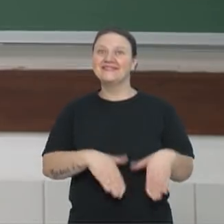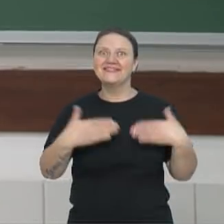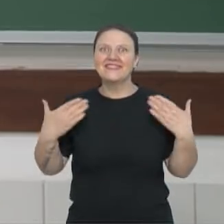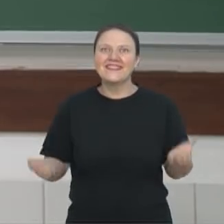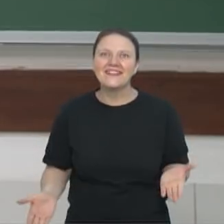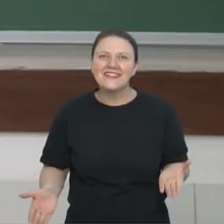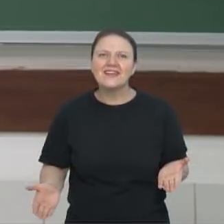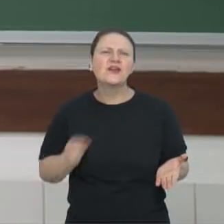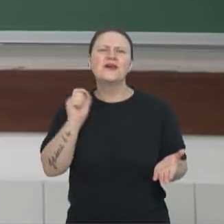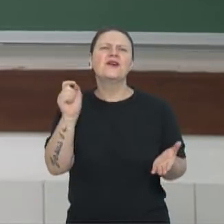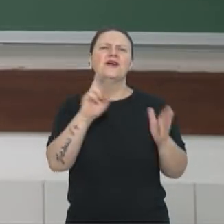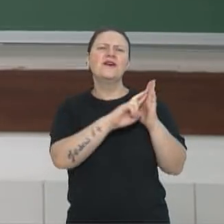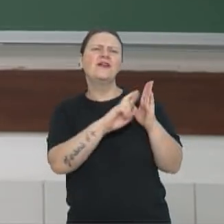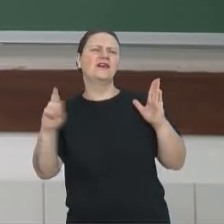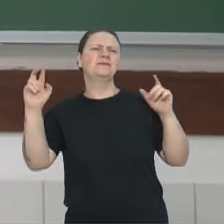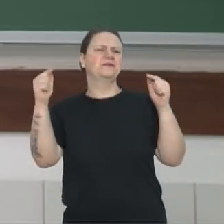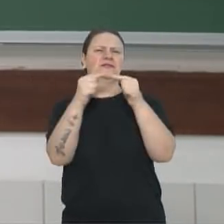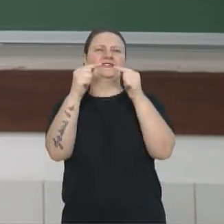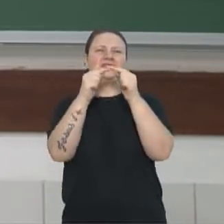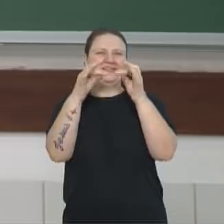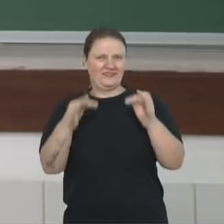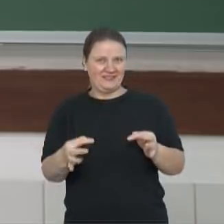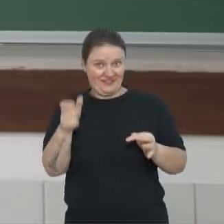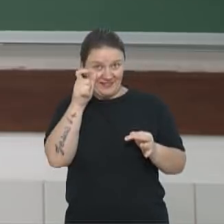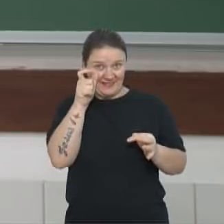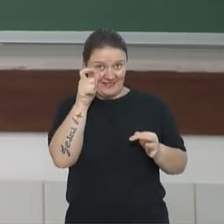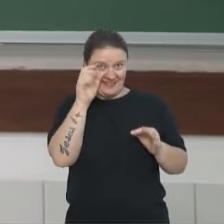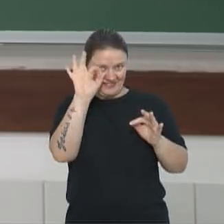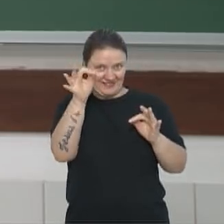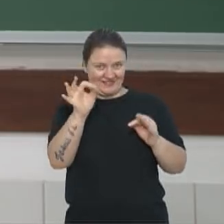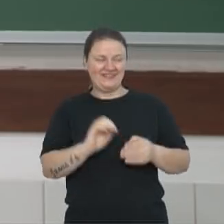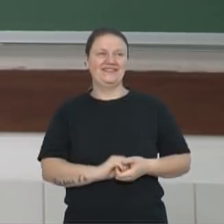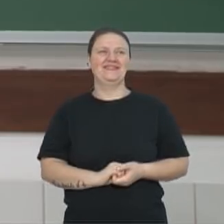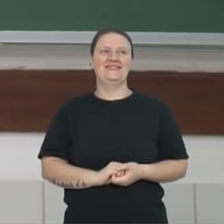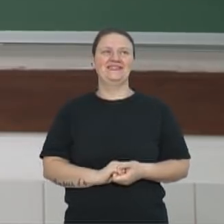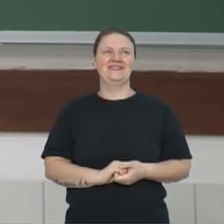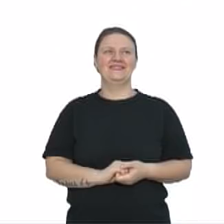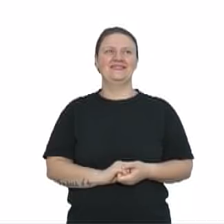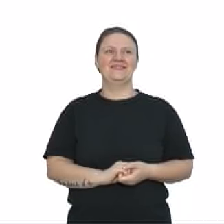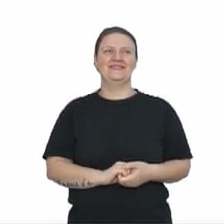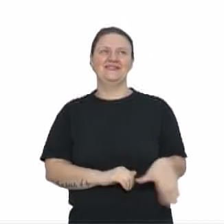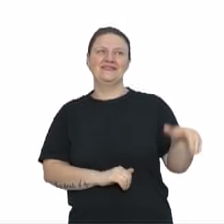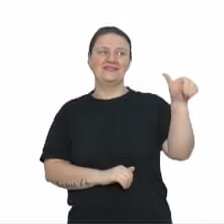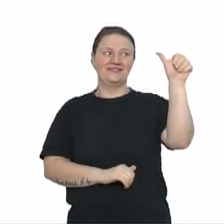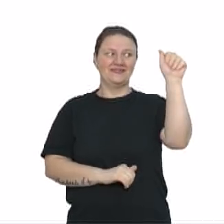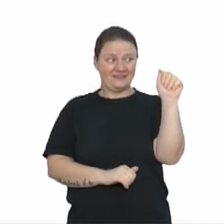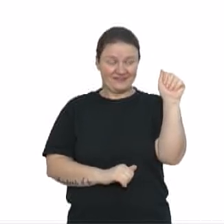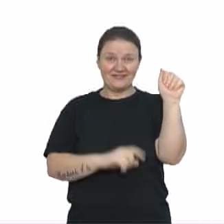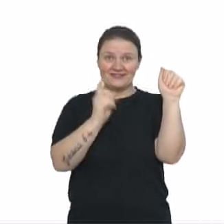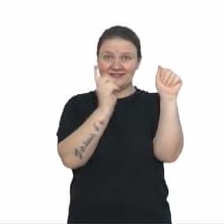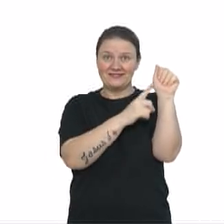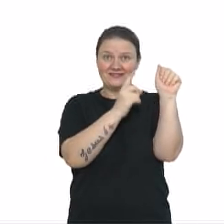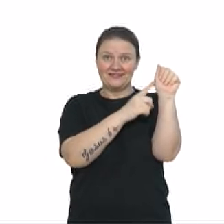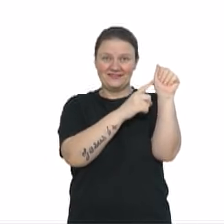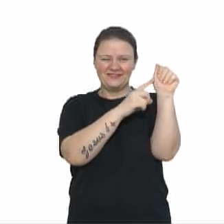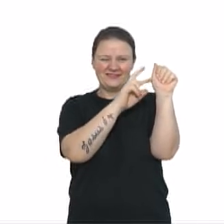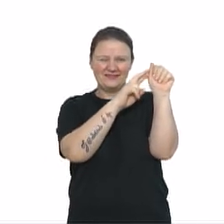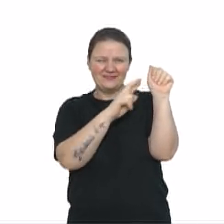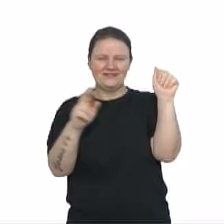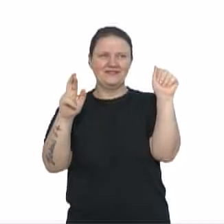E aí, qual é a resposta correta? Vamos ver quem acertou? A resposta correta é a